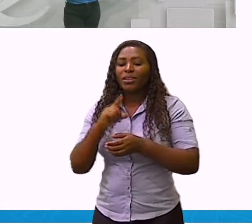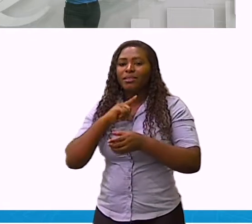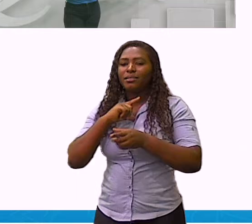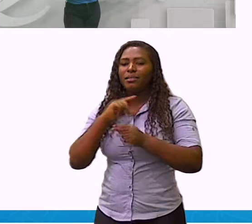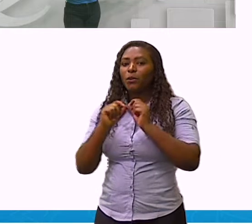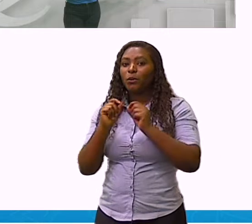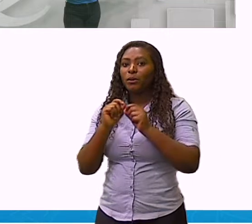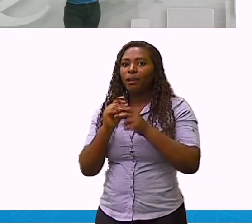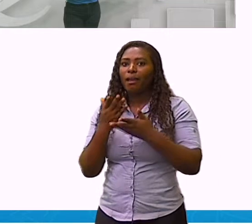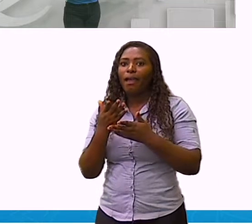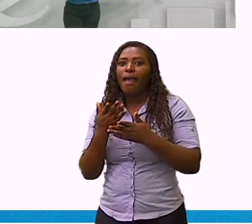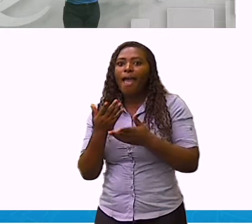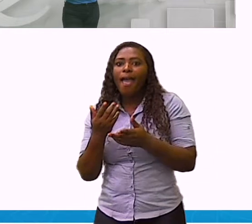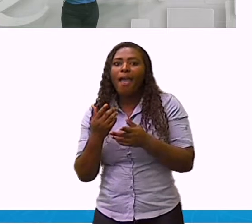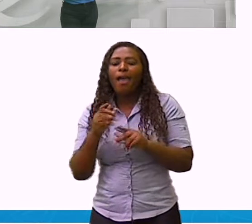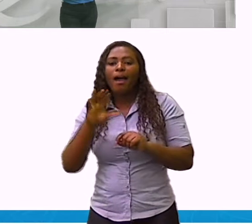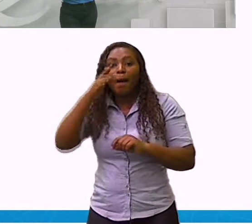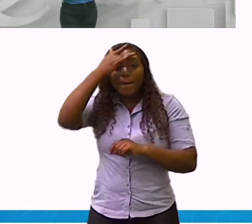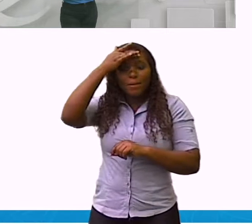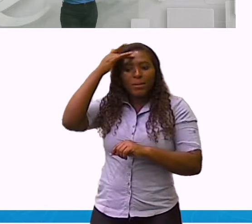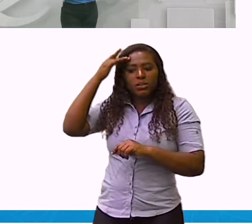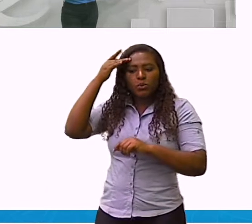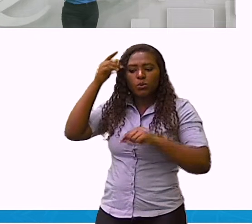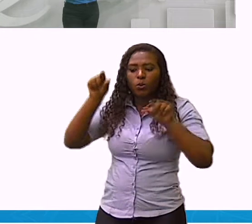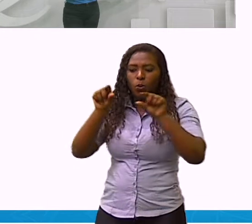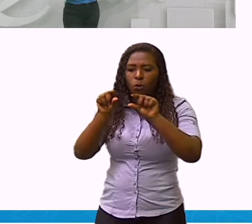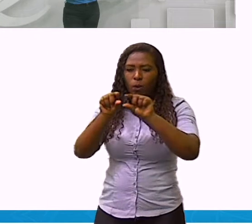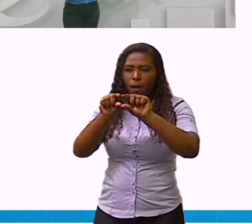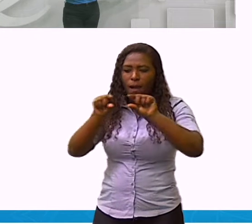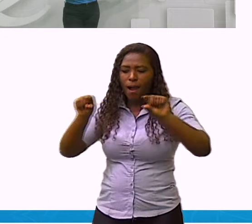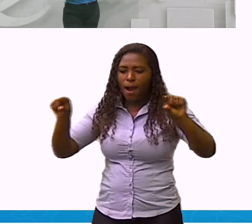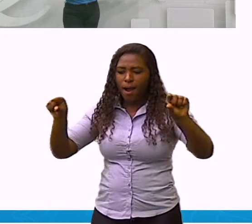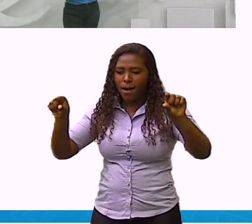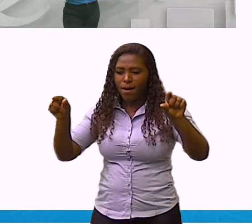Essa calçada, ela foi sinalizada. Quando